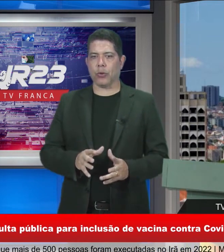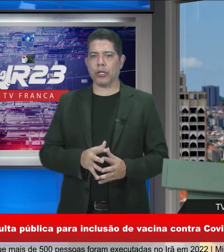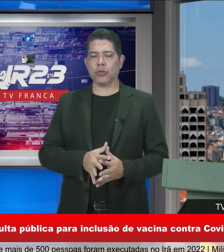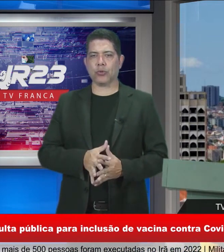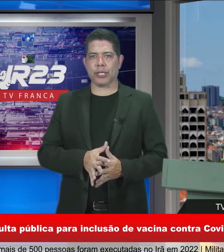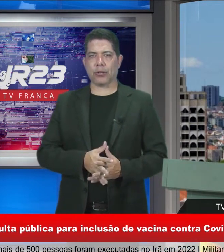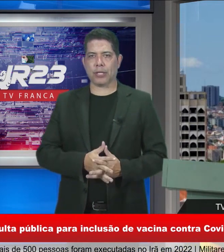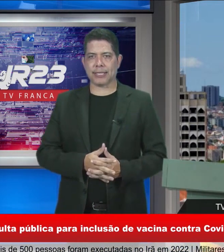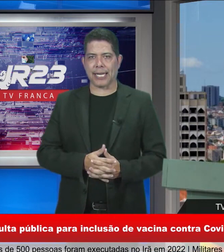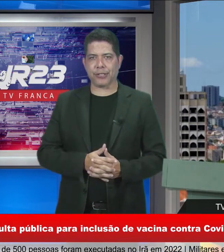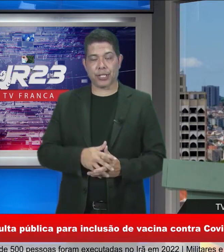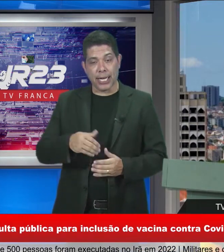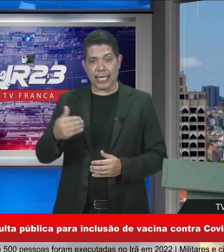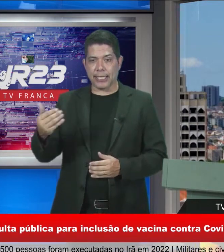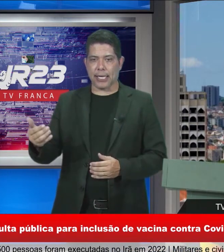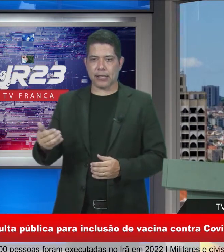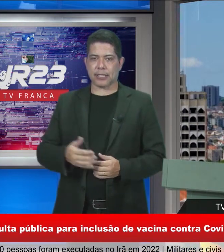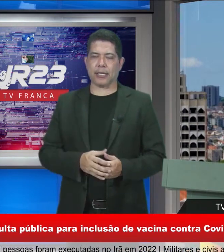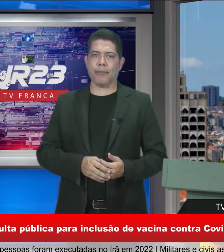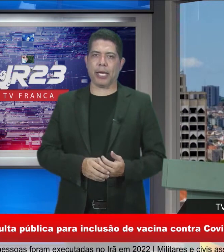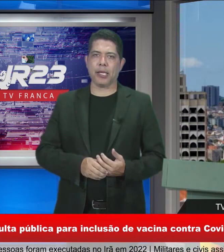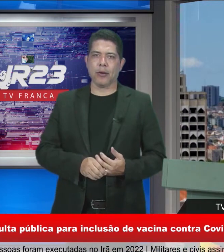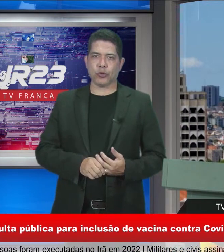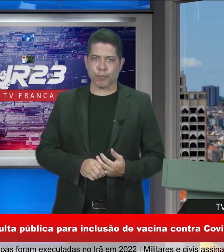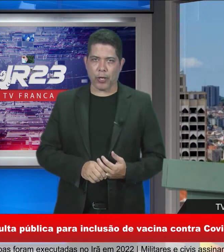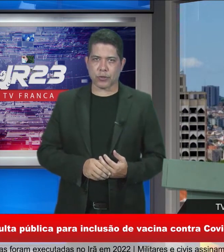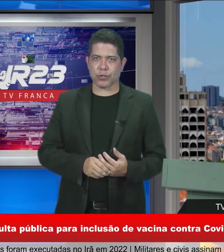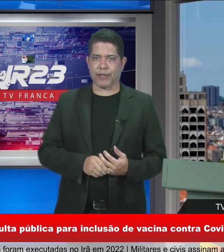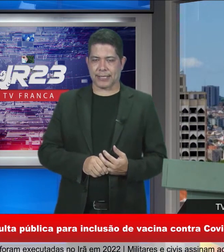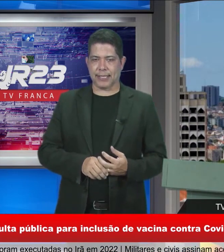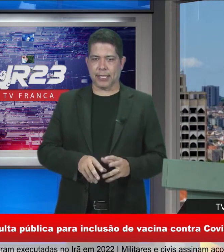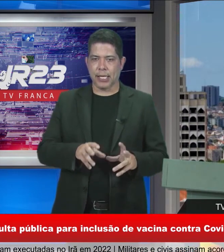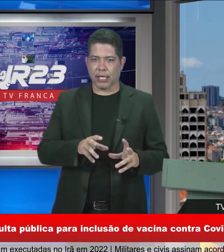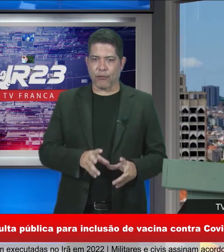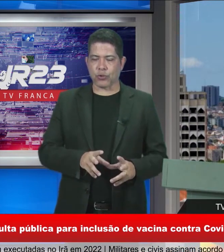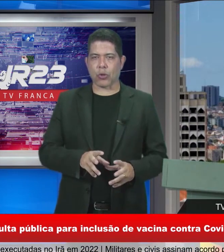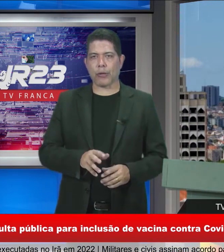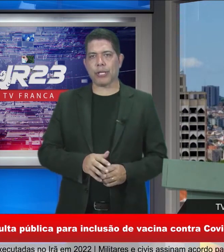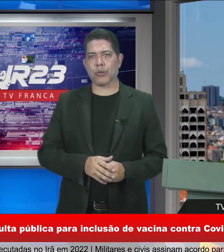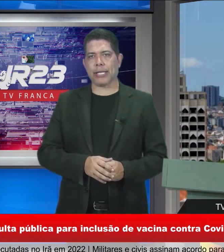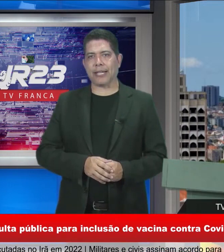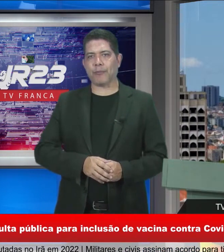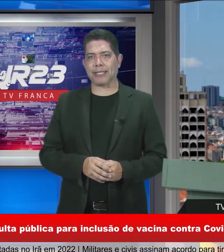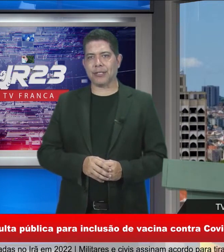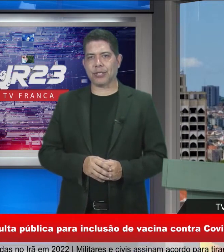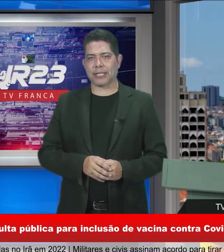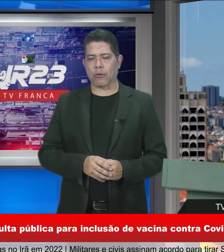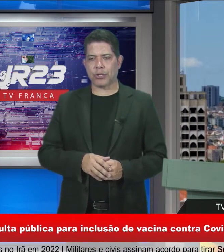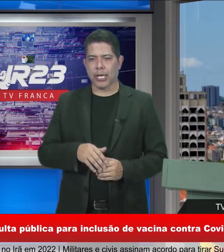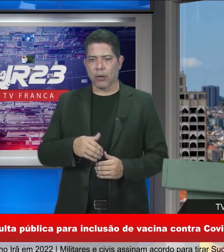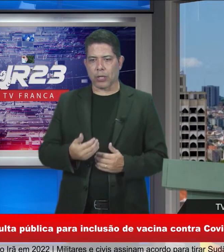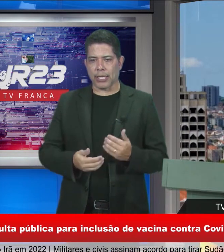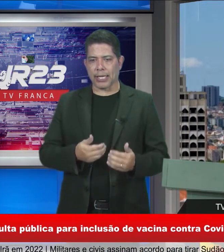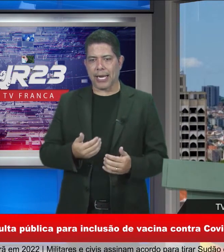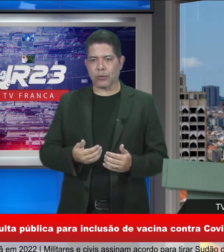de ônibus no centro da cidade. Além deles, tem também os postos de vacina que funcionam nas unidades básicas de